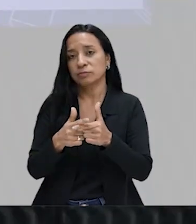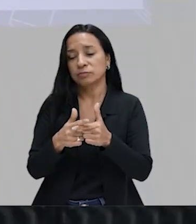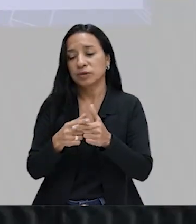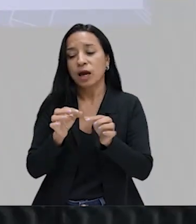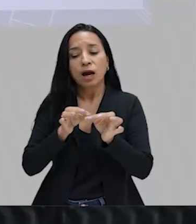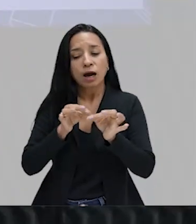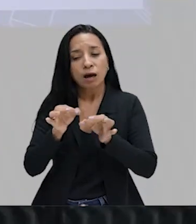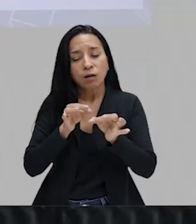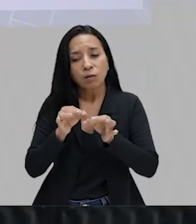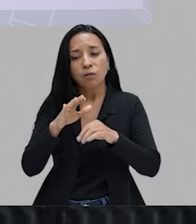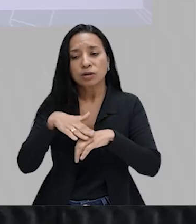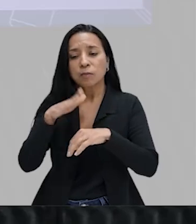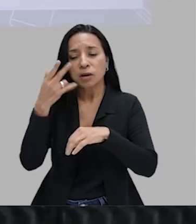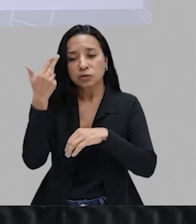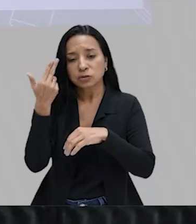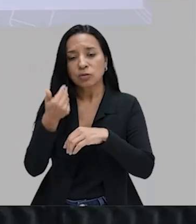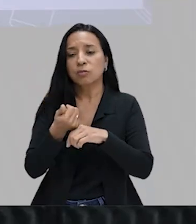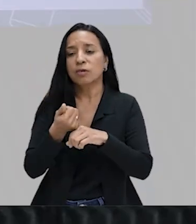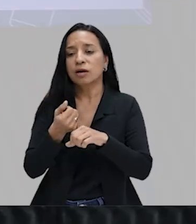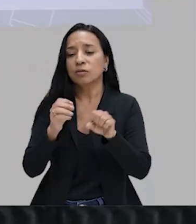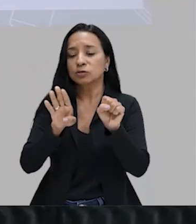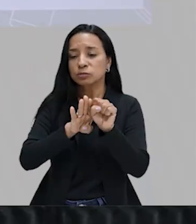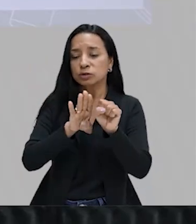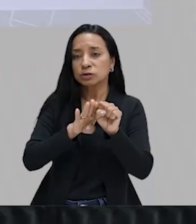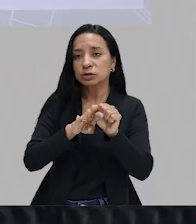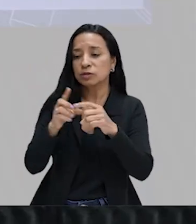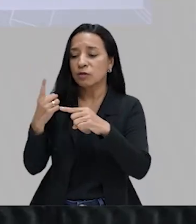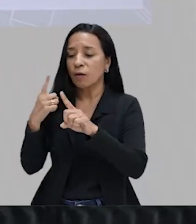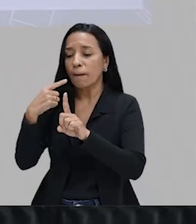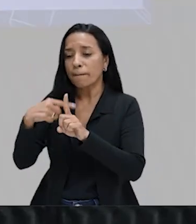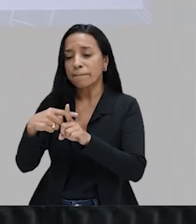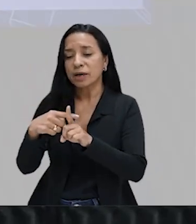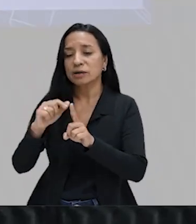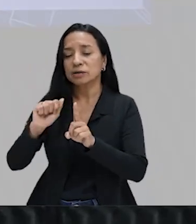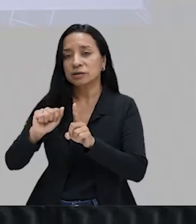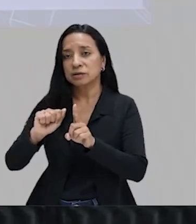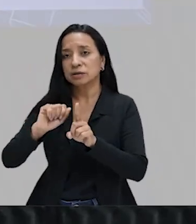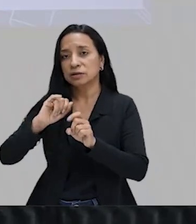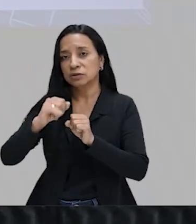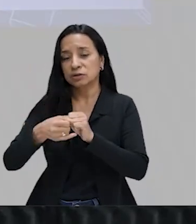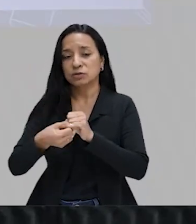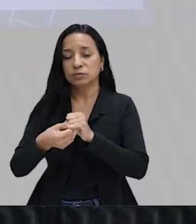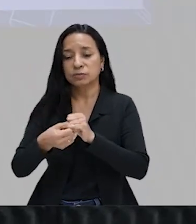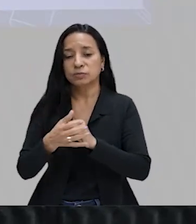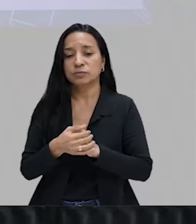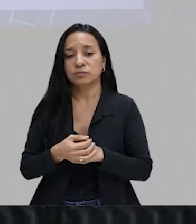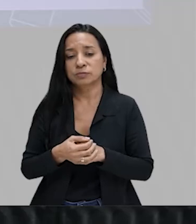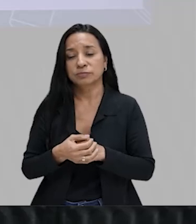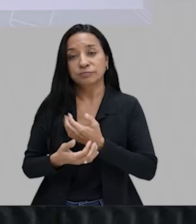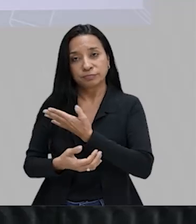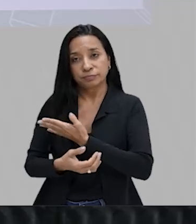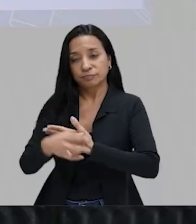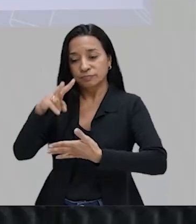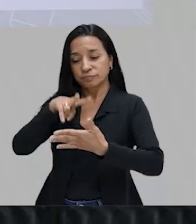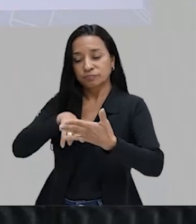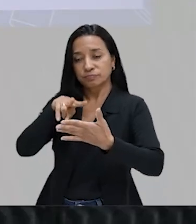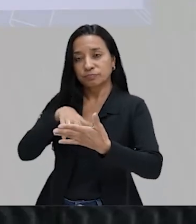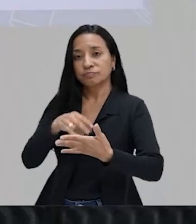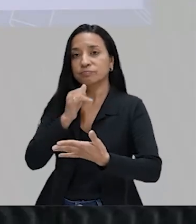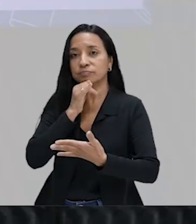falei, substantivo mais adjetivo. A mãe está usando uma blusa florida. Dona Helena é uma